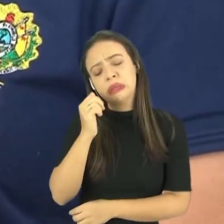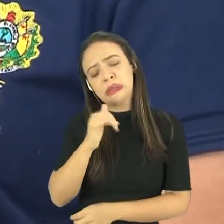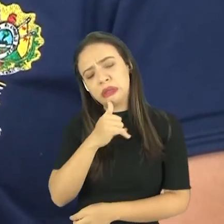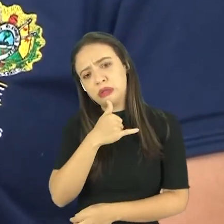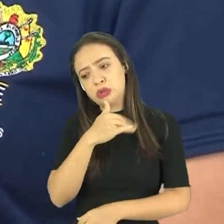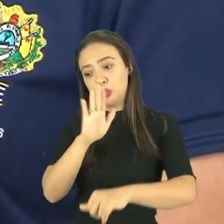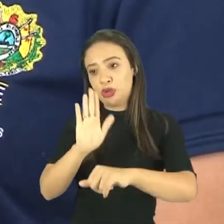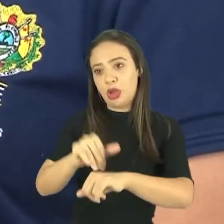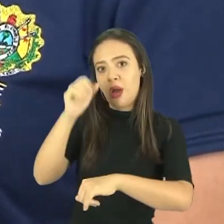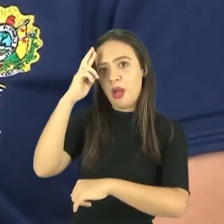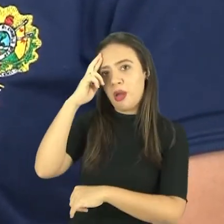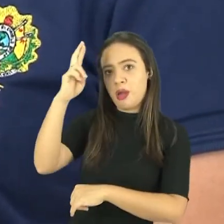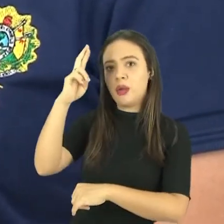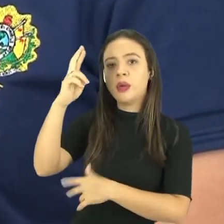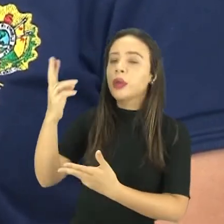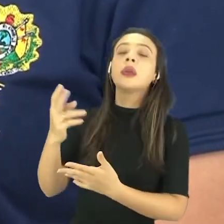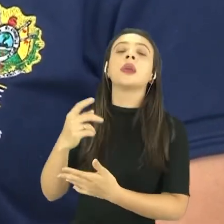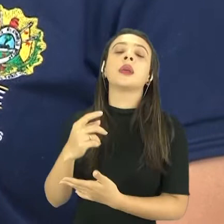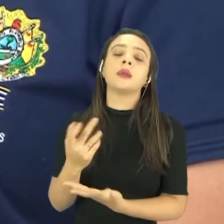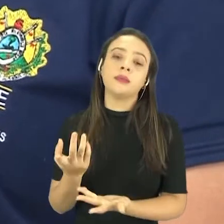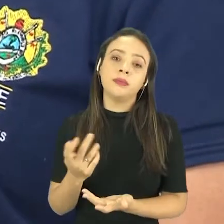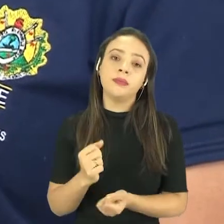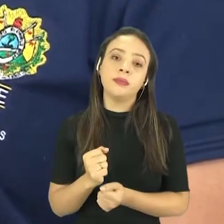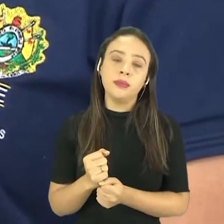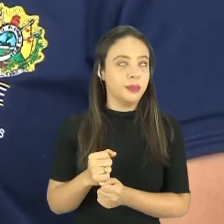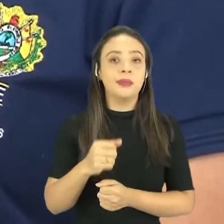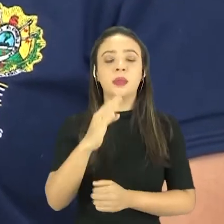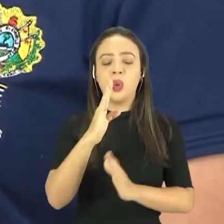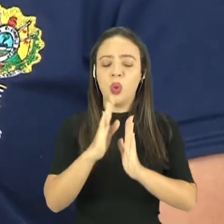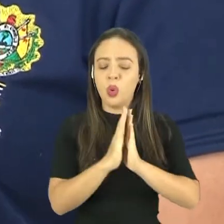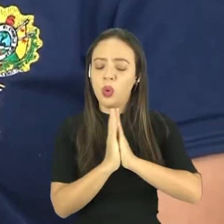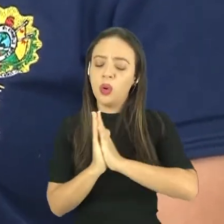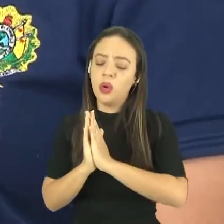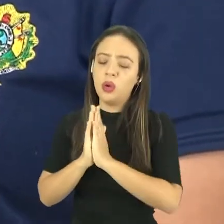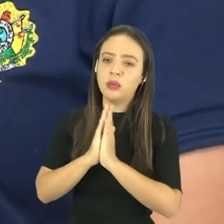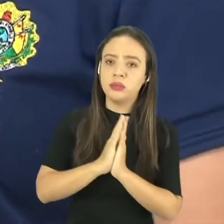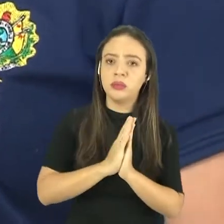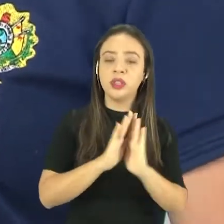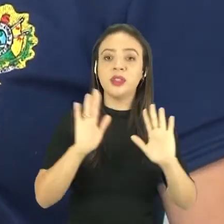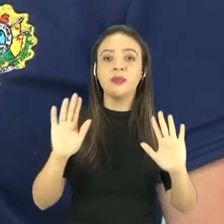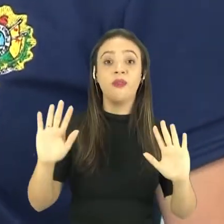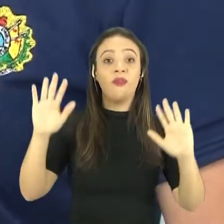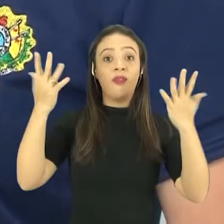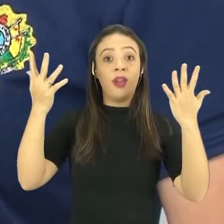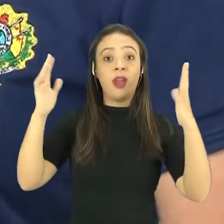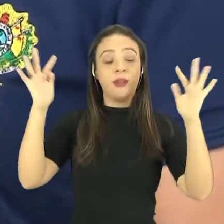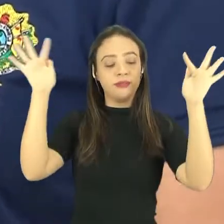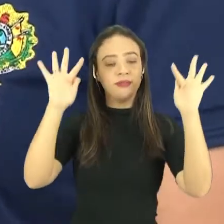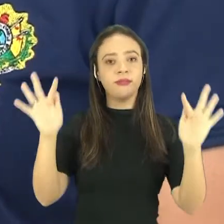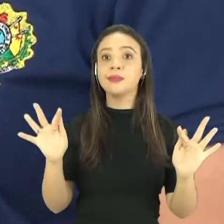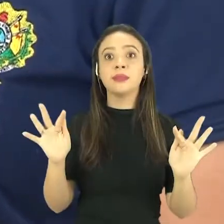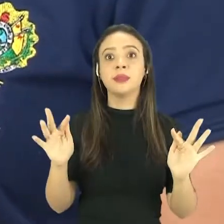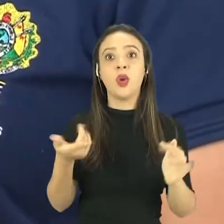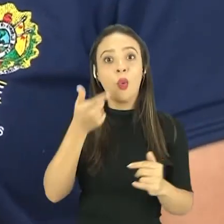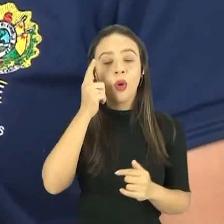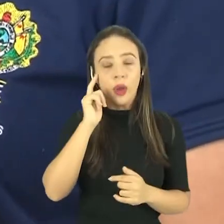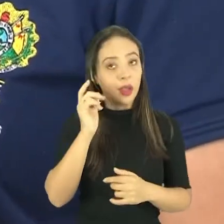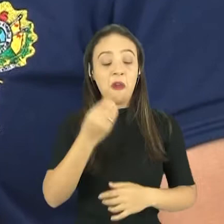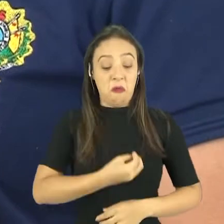pajé e fizeram um cortejo. Com reza e animação, ele me ressuscitou. Olha